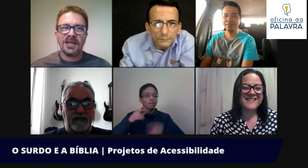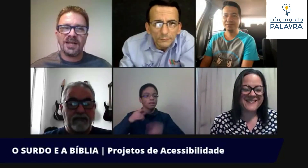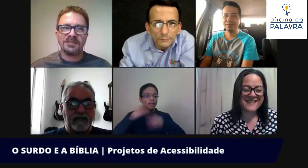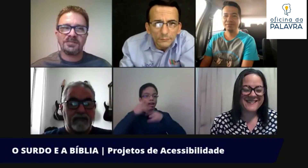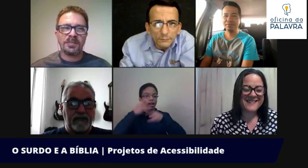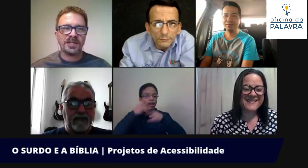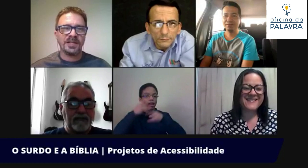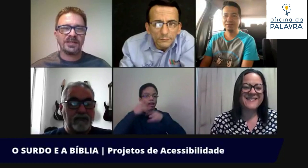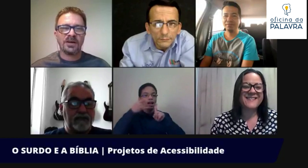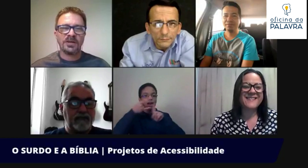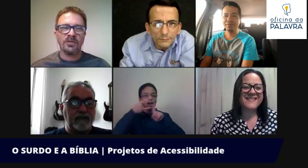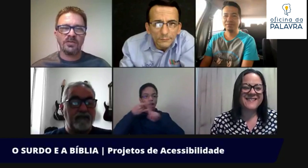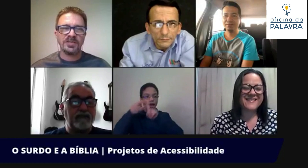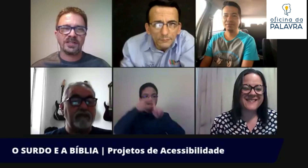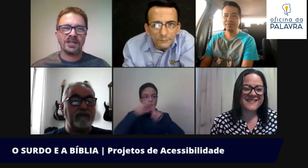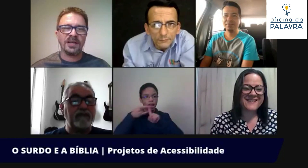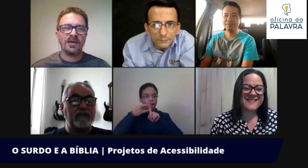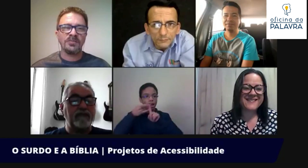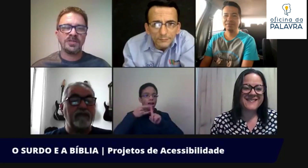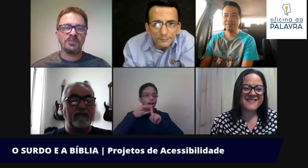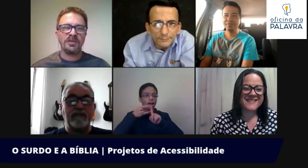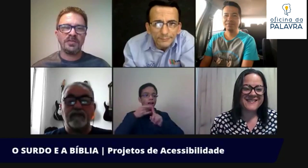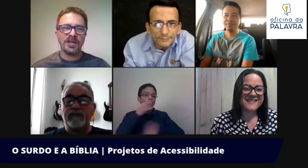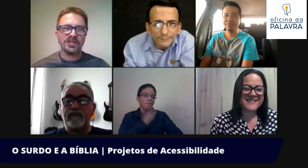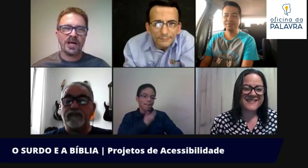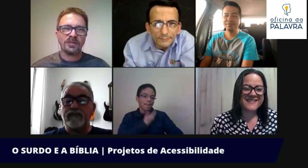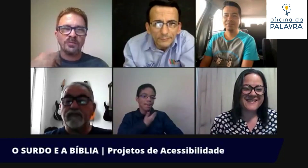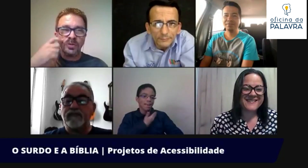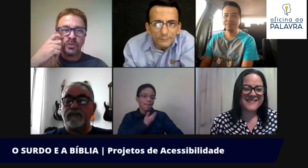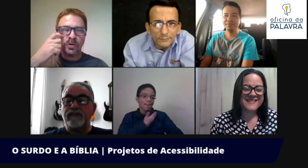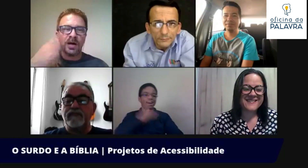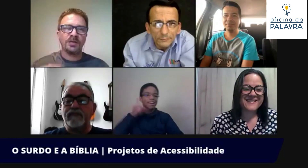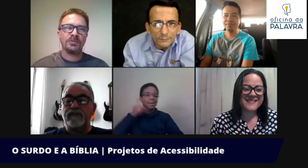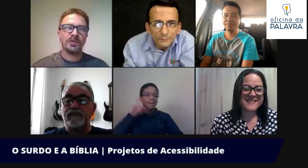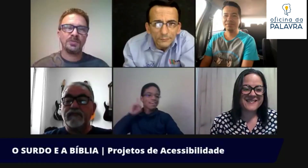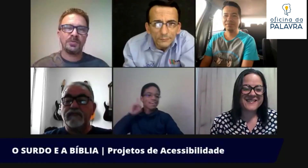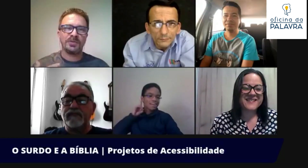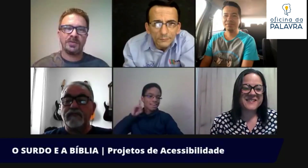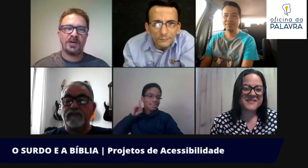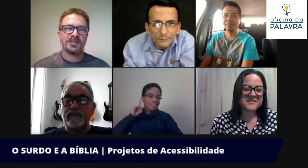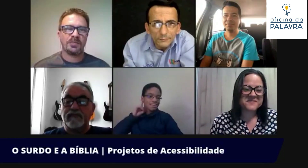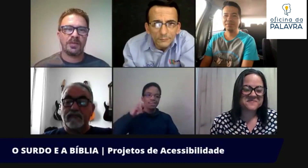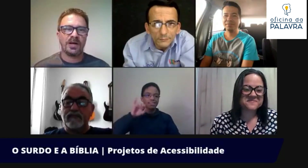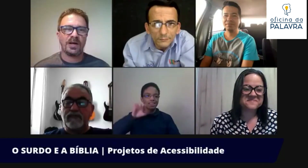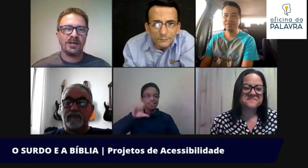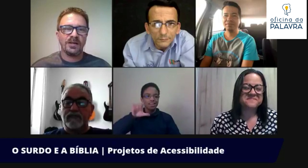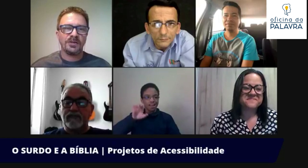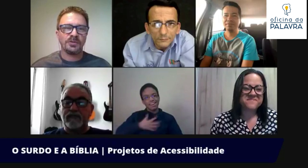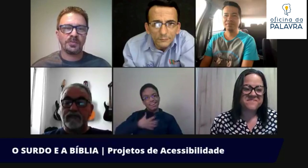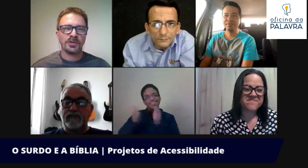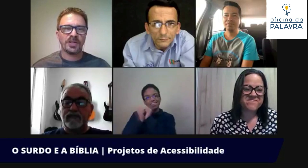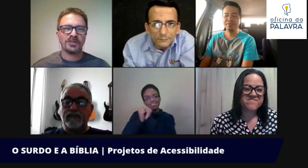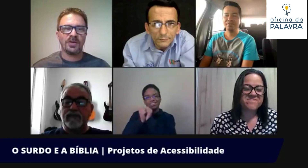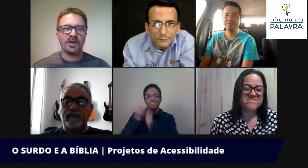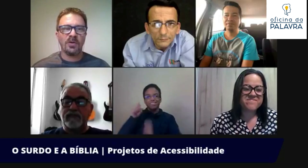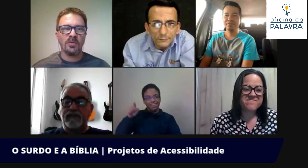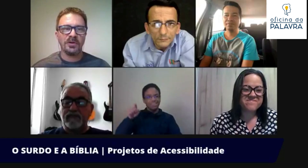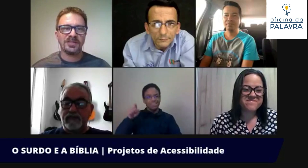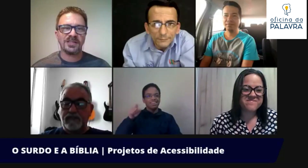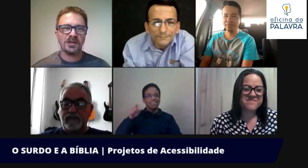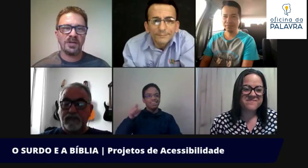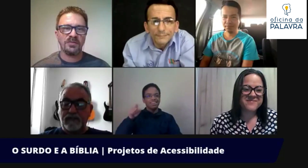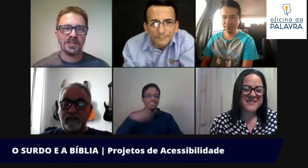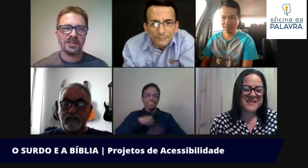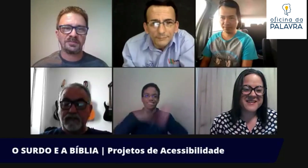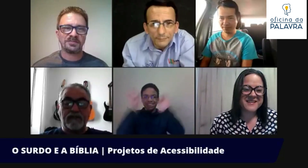a Daniele. Prazer estar aqui com você, Daniele. Eu me sinto privilegiado, muito honrado mesmo de poder participar de um projeto tão legal